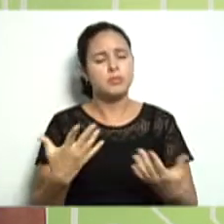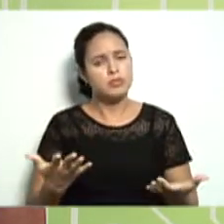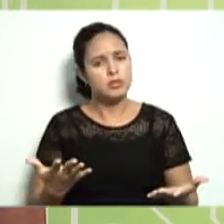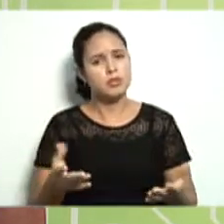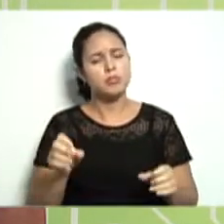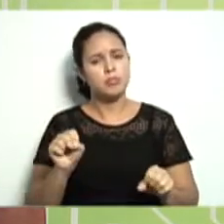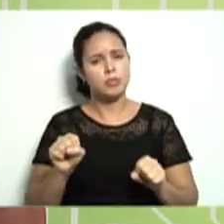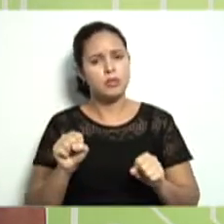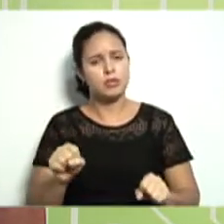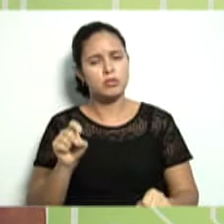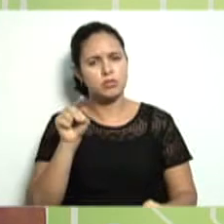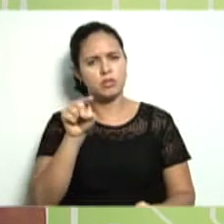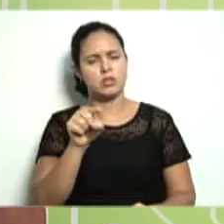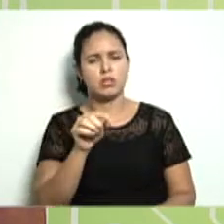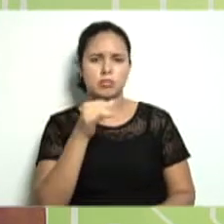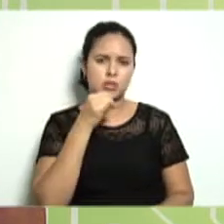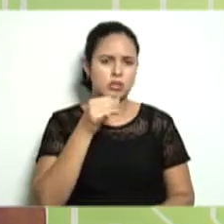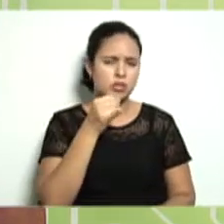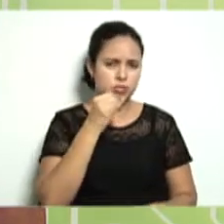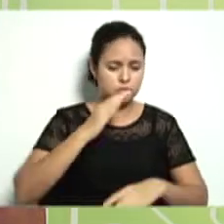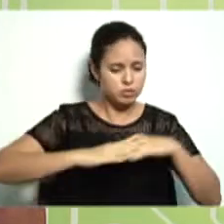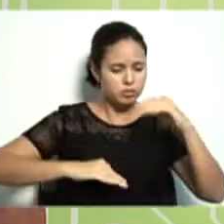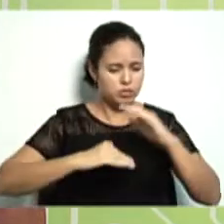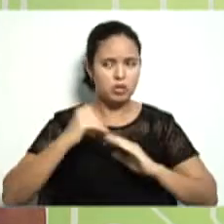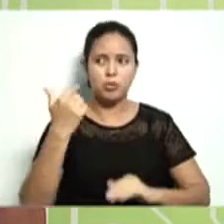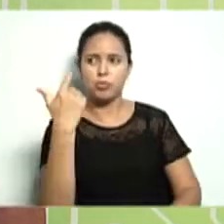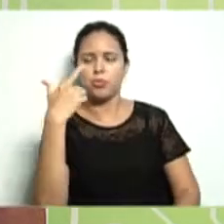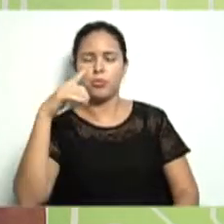você não siga inicialmente